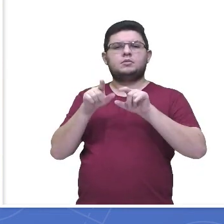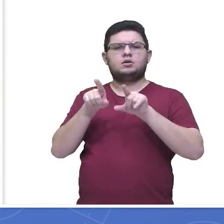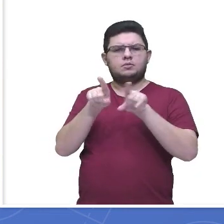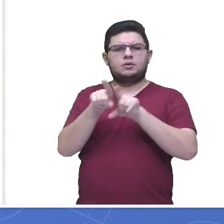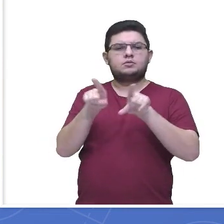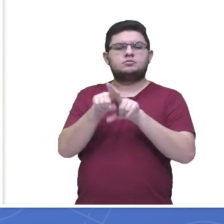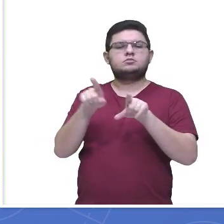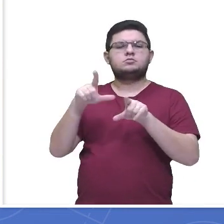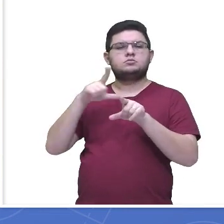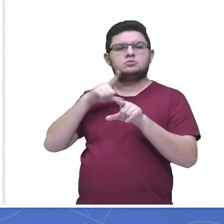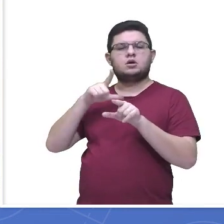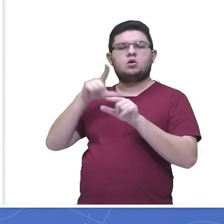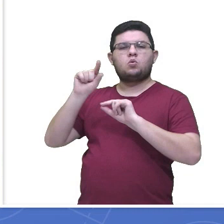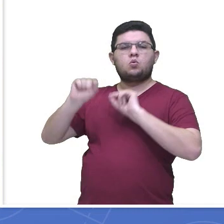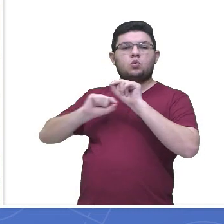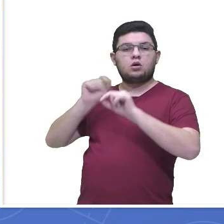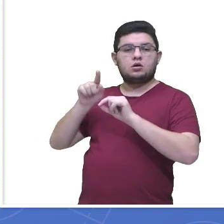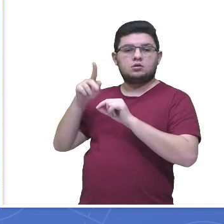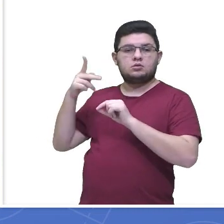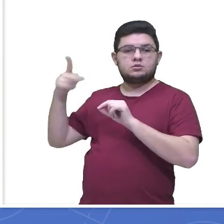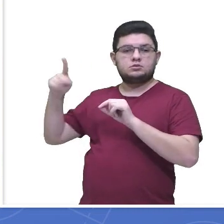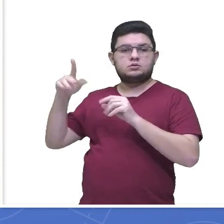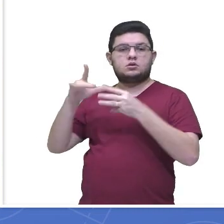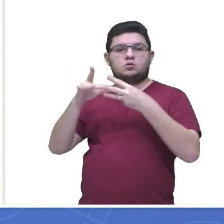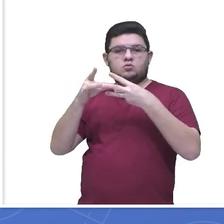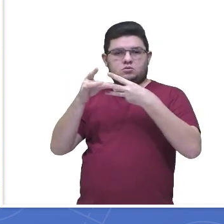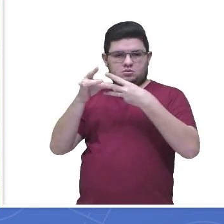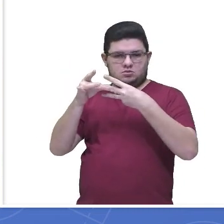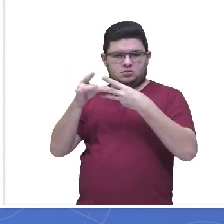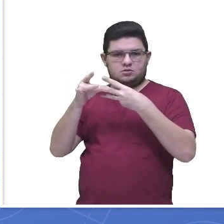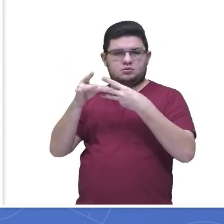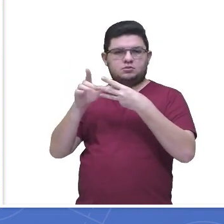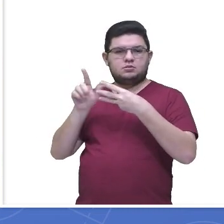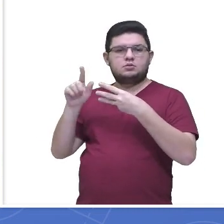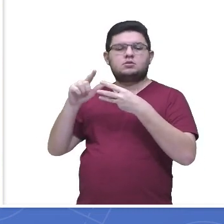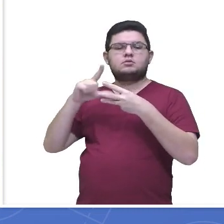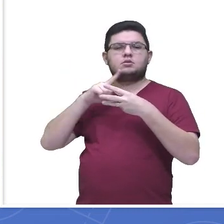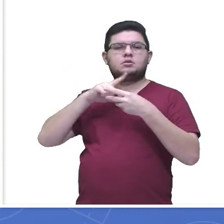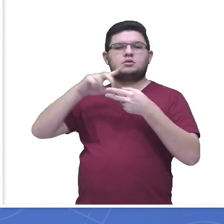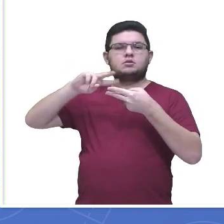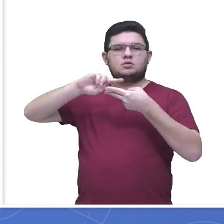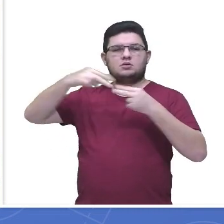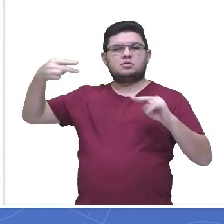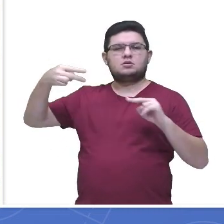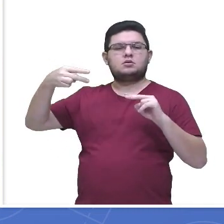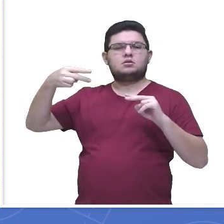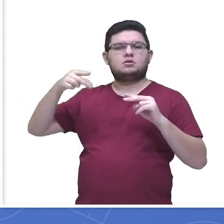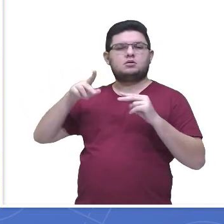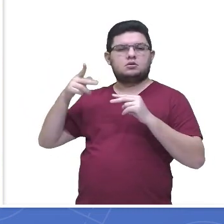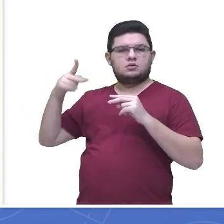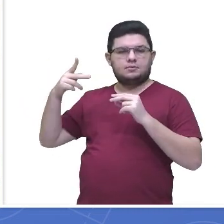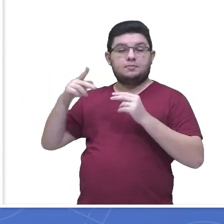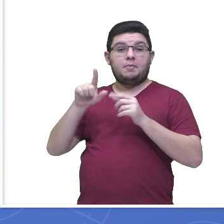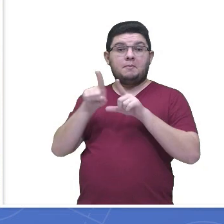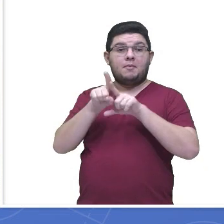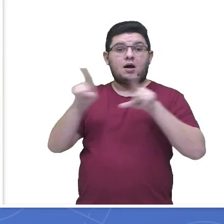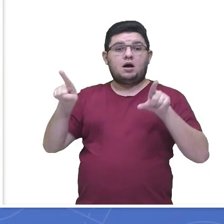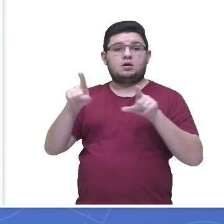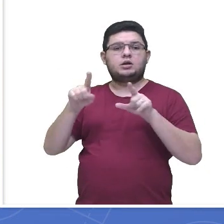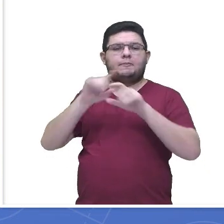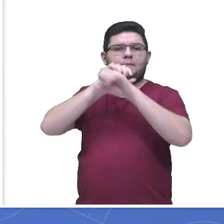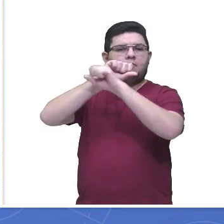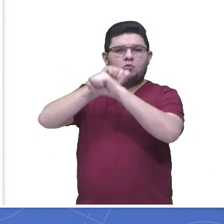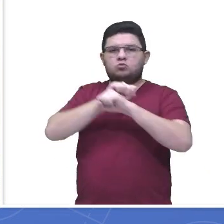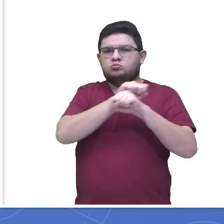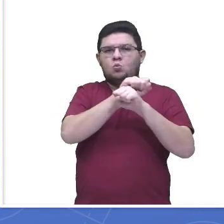genético, certo? Esse enroladinho que a gente está vendo aqui é o material genético da bactéria. E eles não têm uma membrana